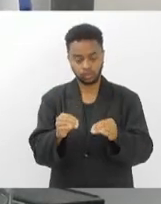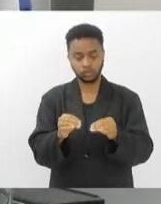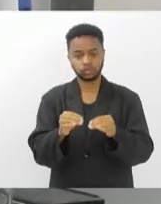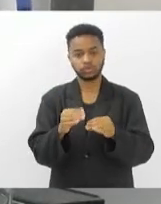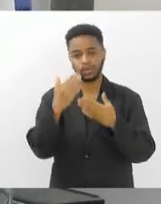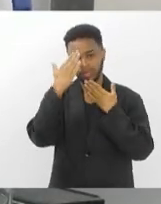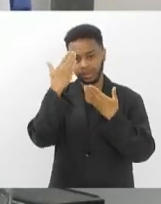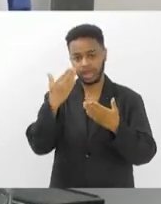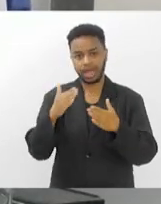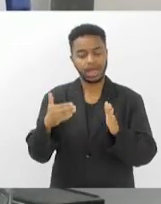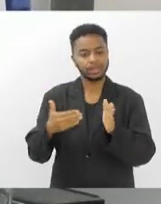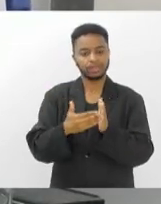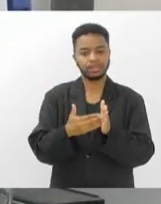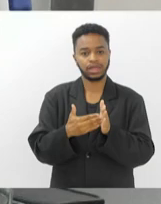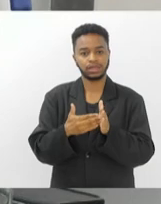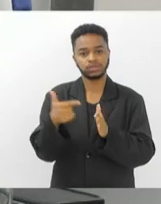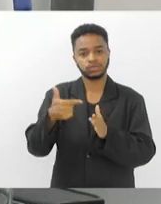obrigado,